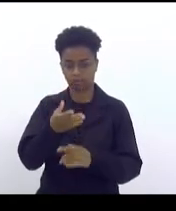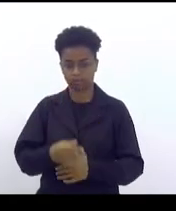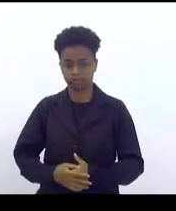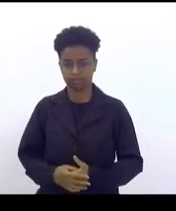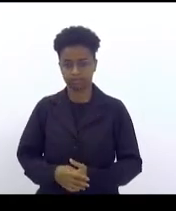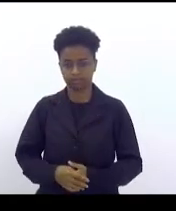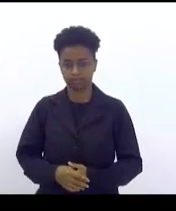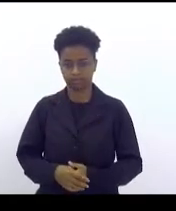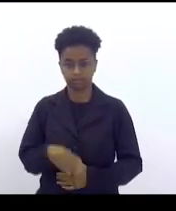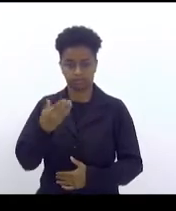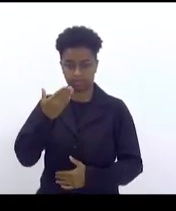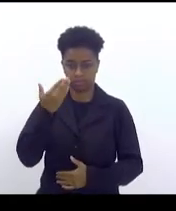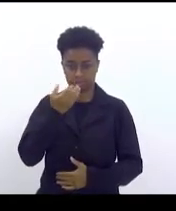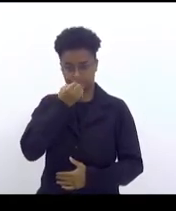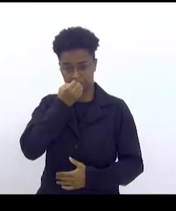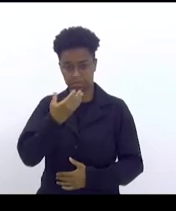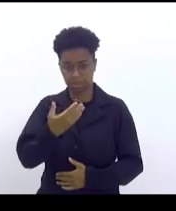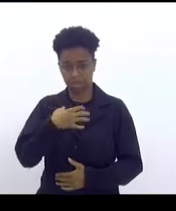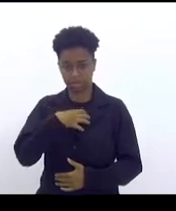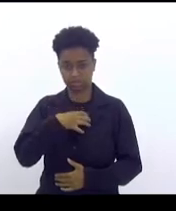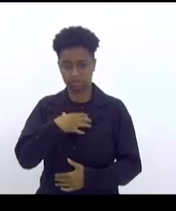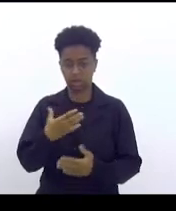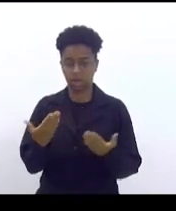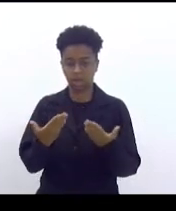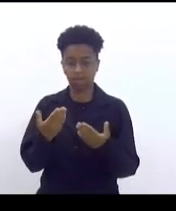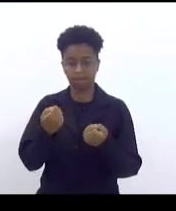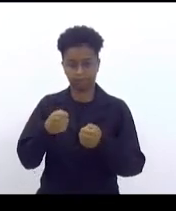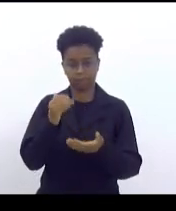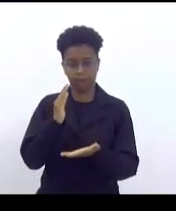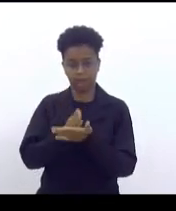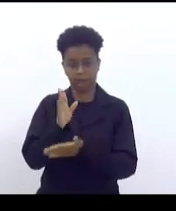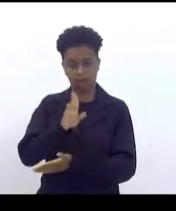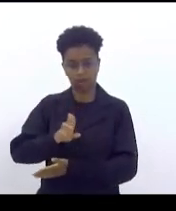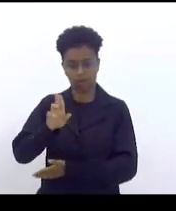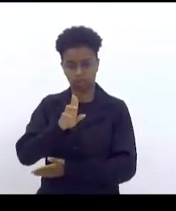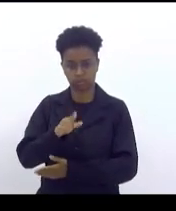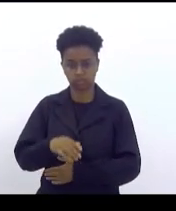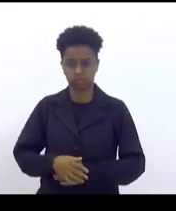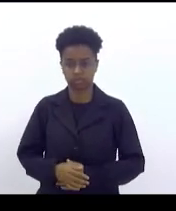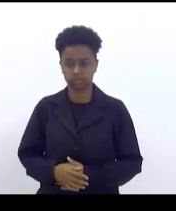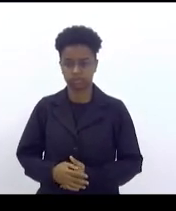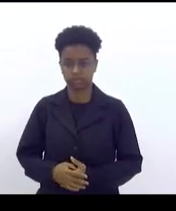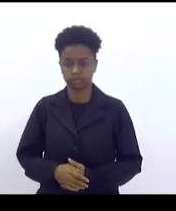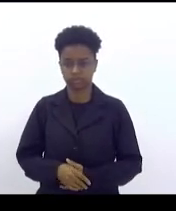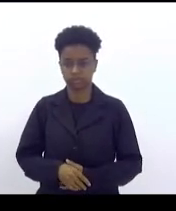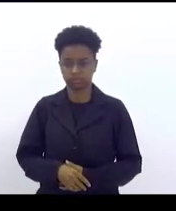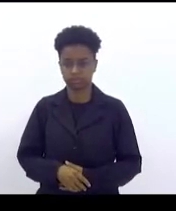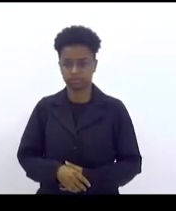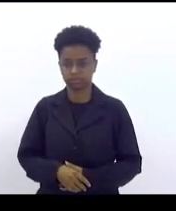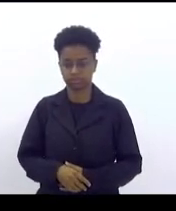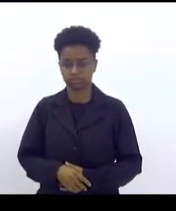moleque era Firmão para de usar essas paradas nós fala para o seu bem